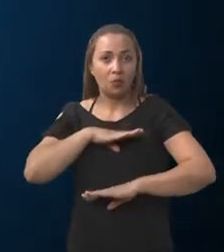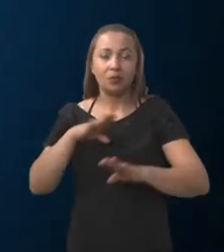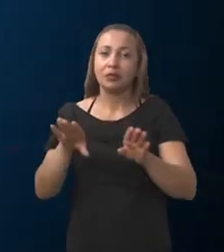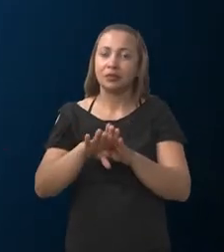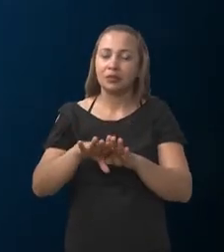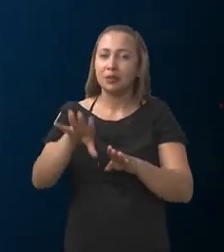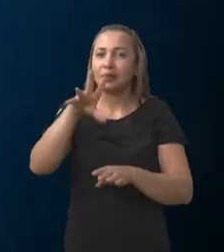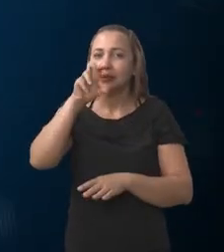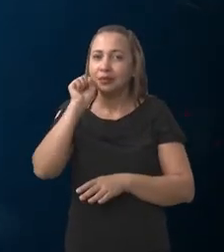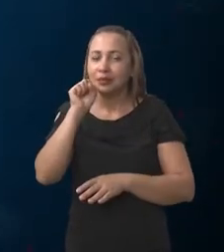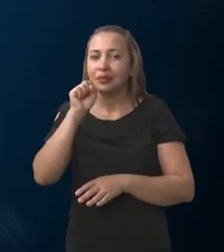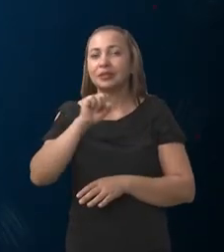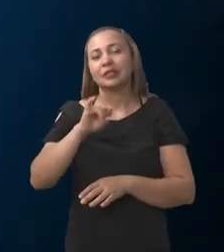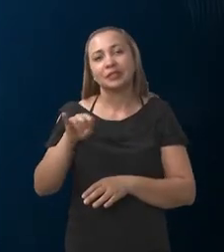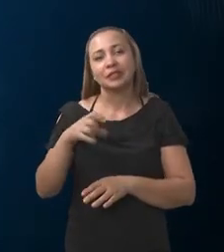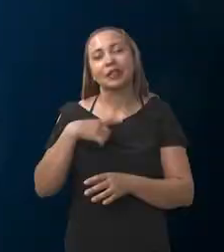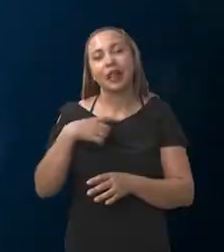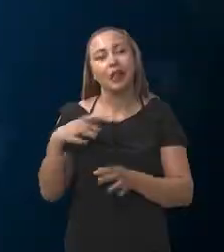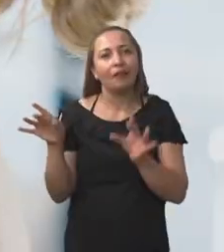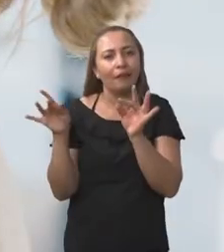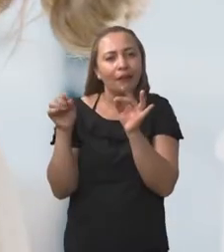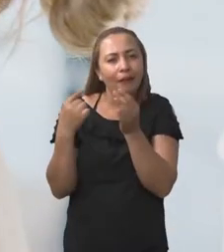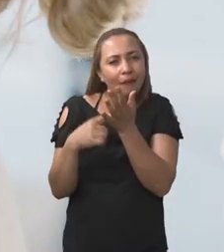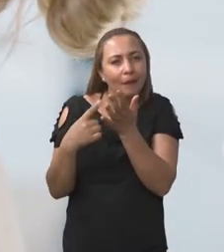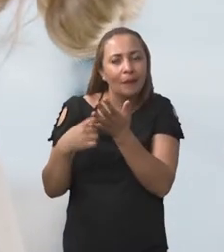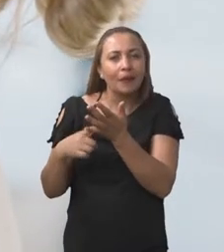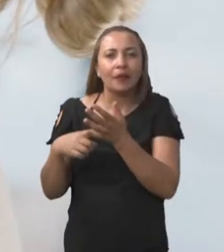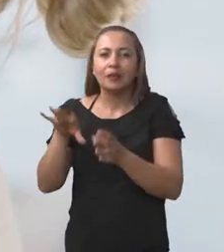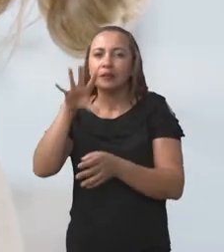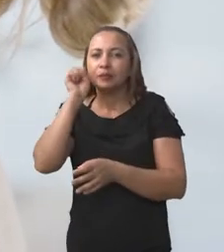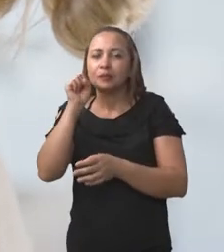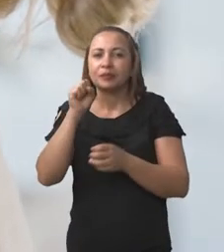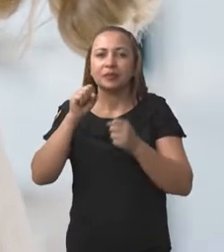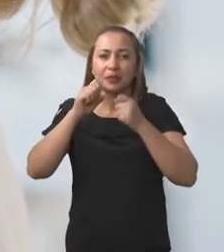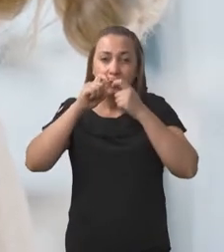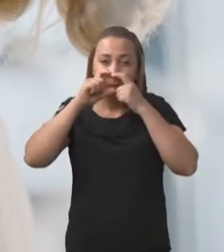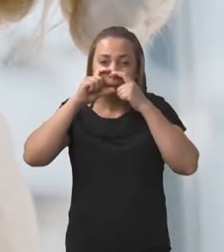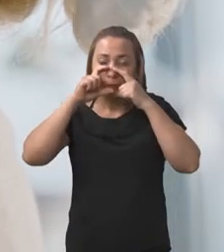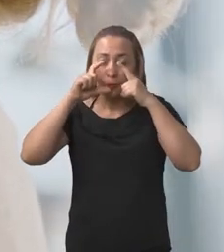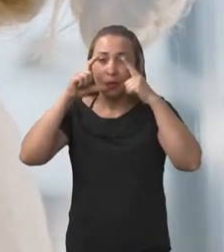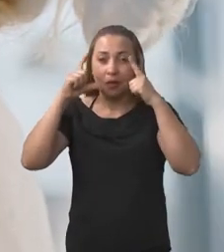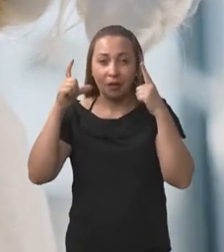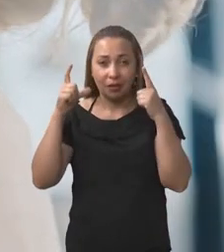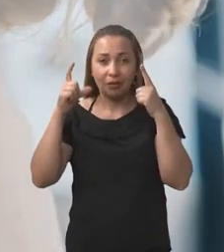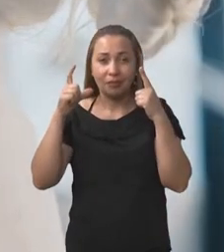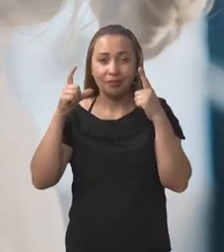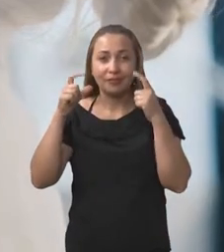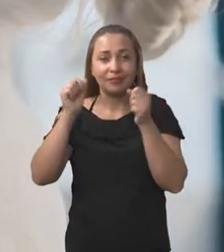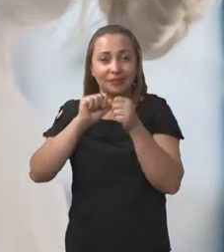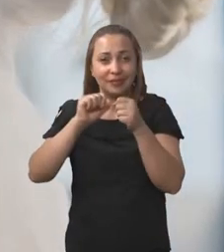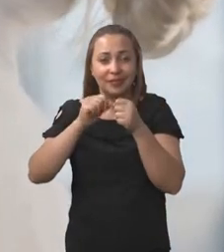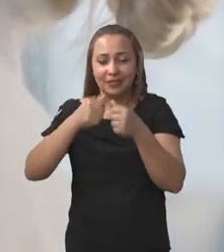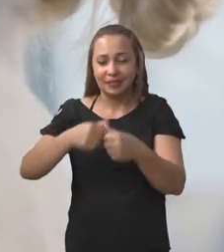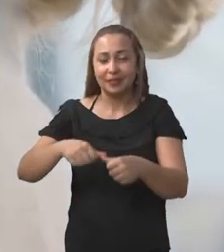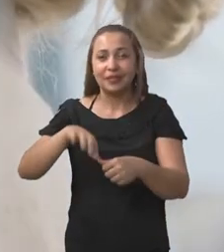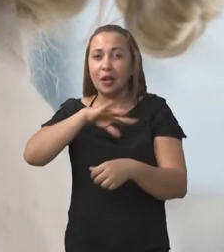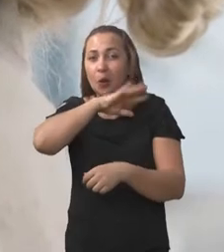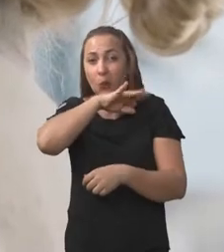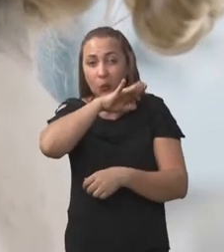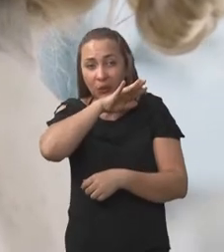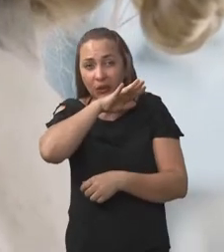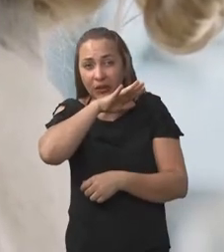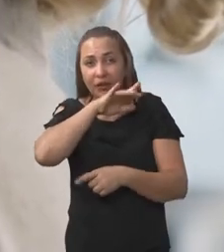tecido olfatório. Então, ele tem uma afinidade por esse tecido olfatório, ele inflama esse tecido olfatório, torna esse tecido olfatório